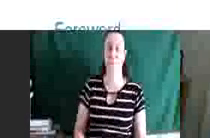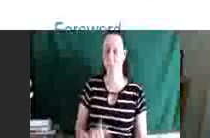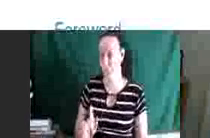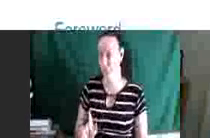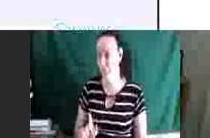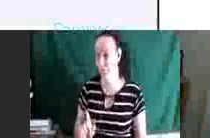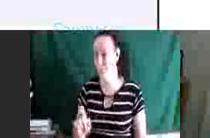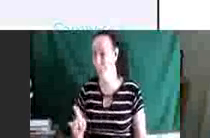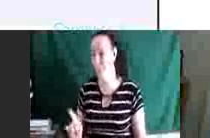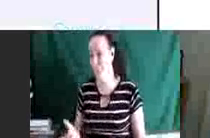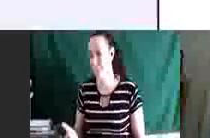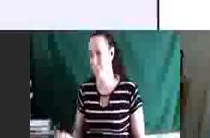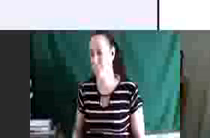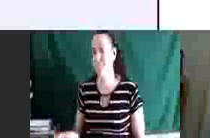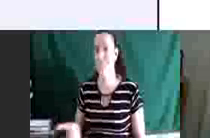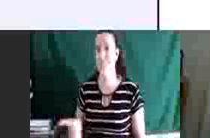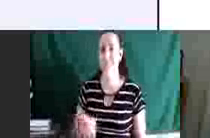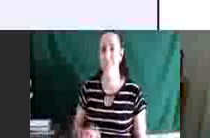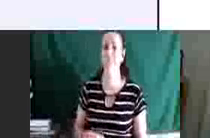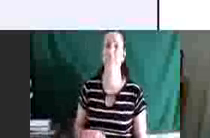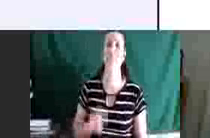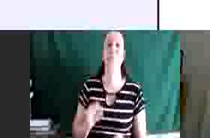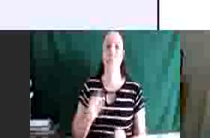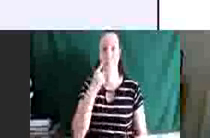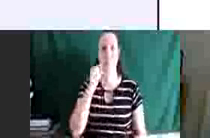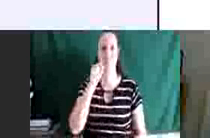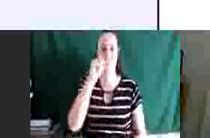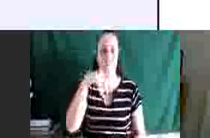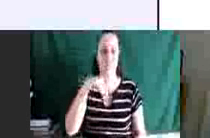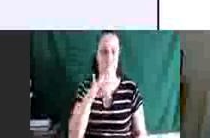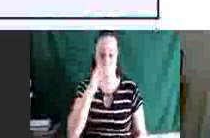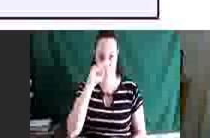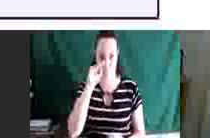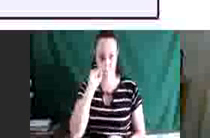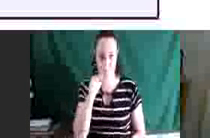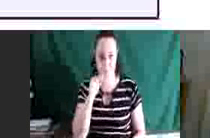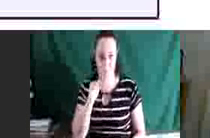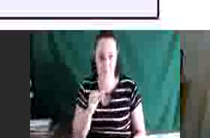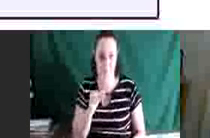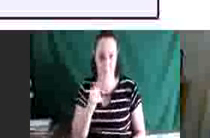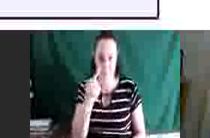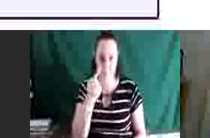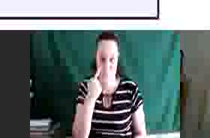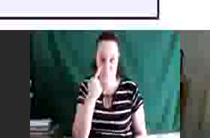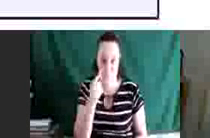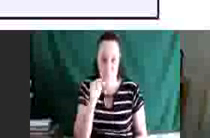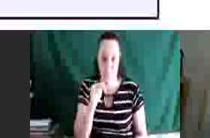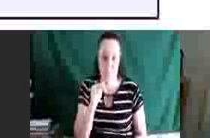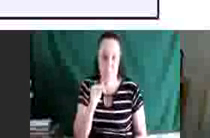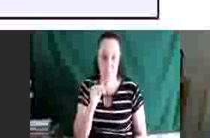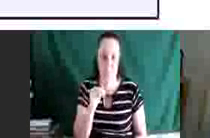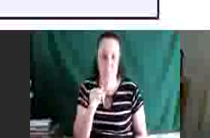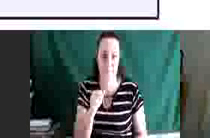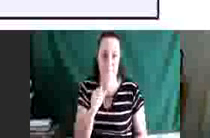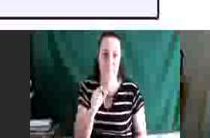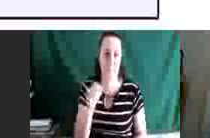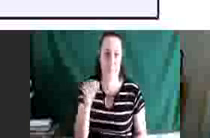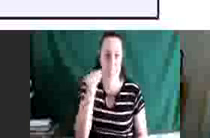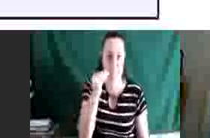Bom, vamos lá. A parte de footprint, a parte de coleta de impressões de pegada, né? Pegadas, print,